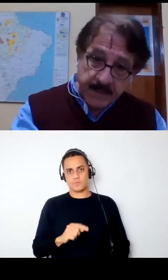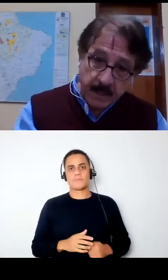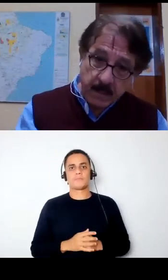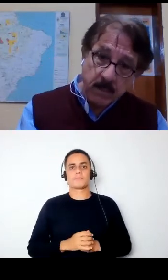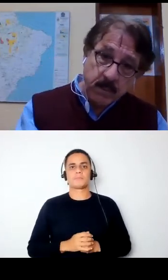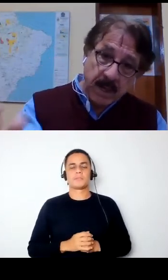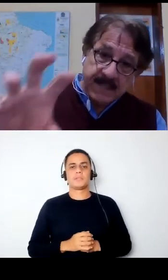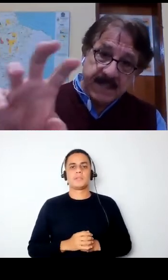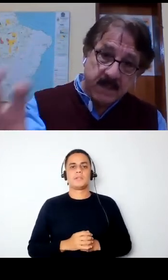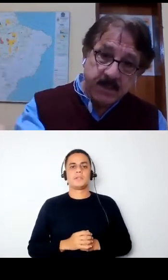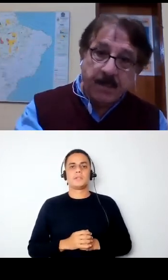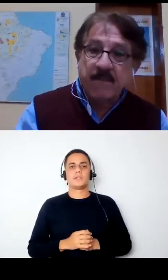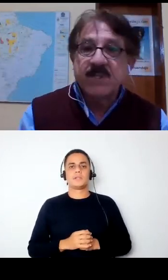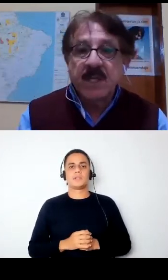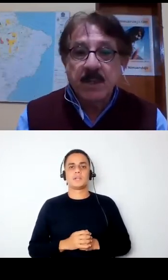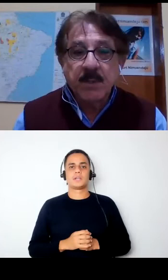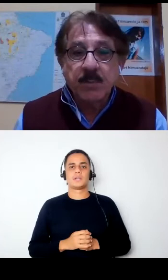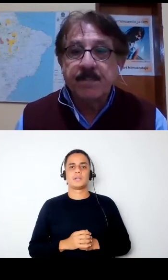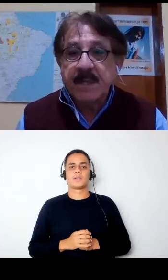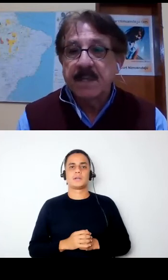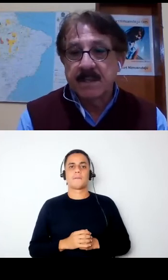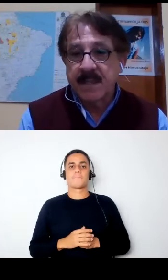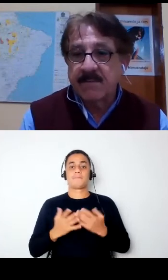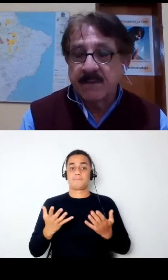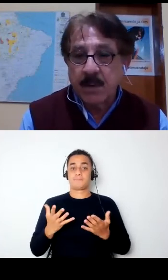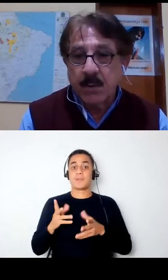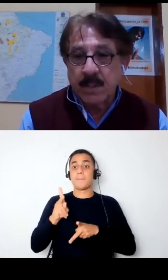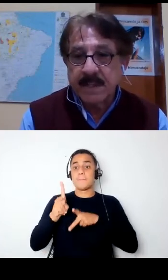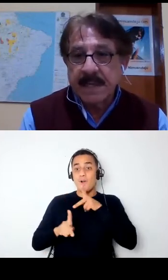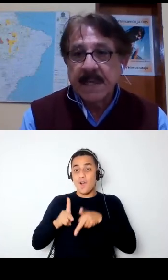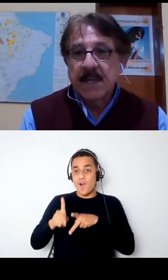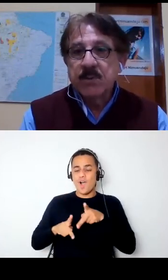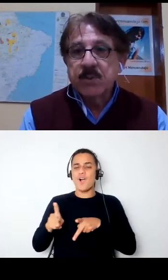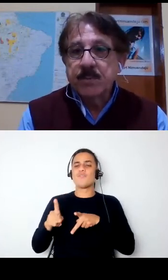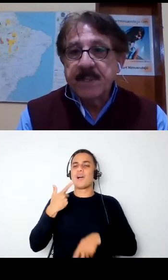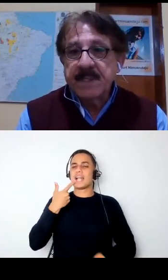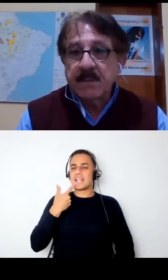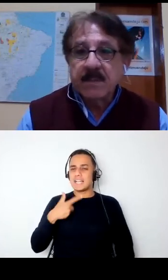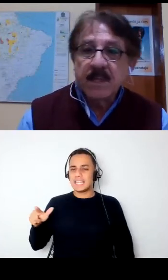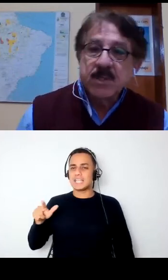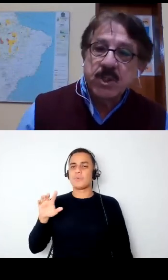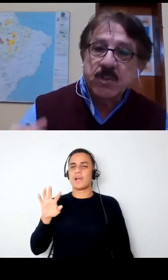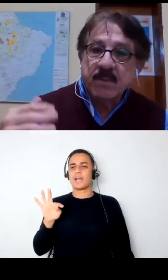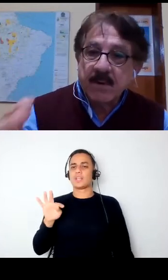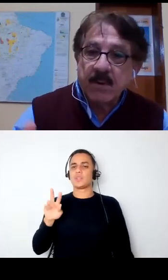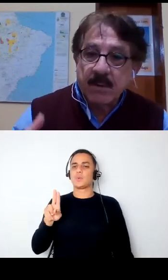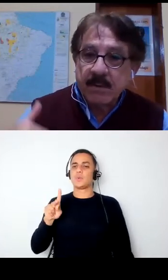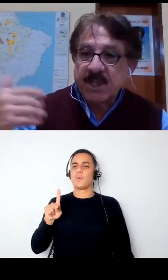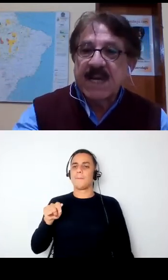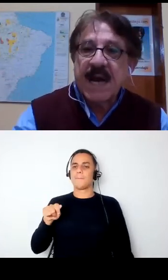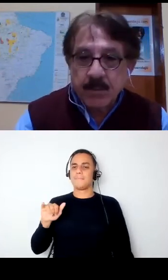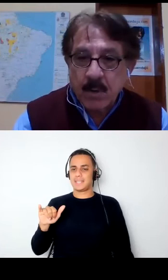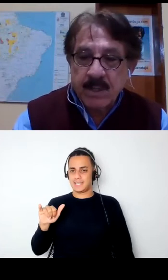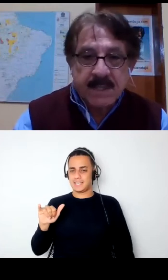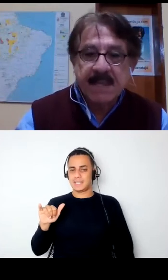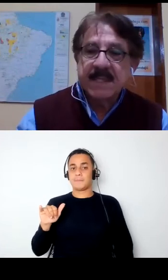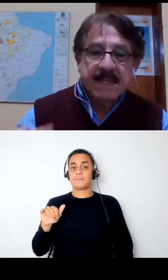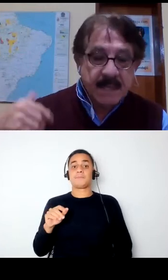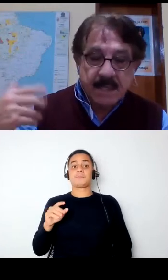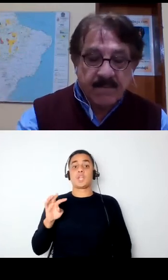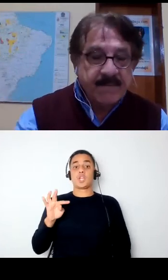vocês veem os povos de língua tupi que estavam na costa. Os tupis tinham chegado à